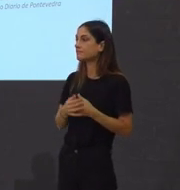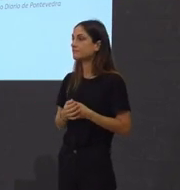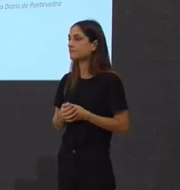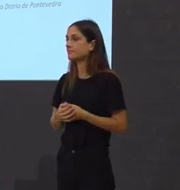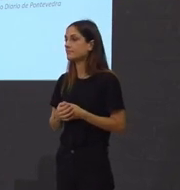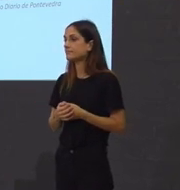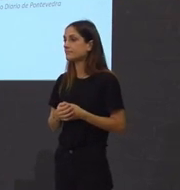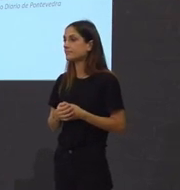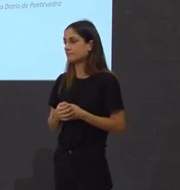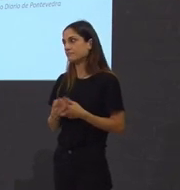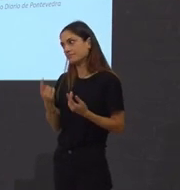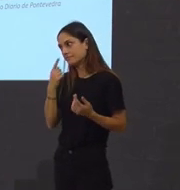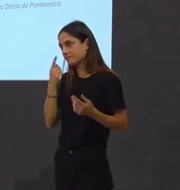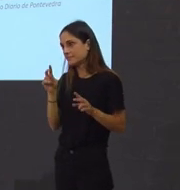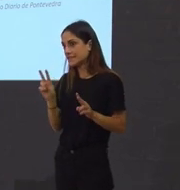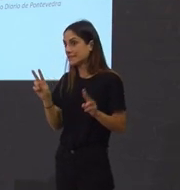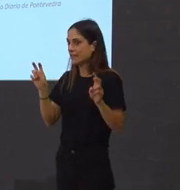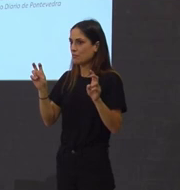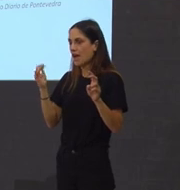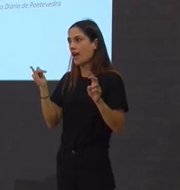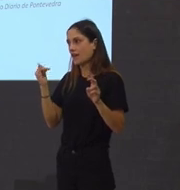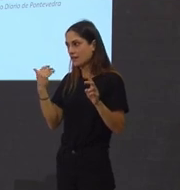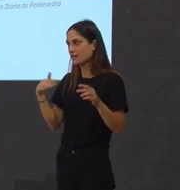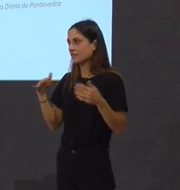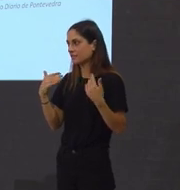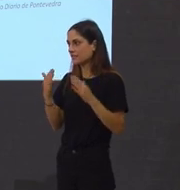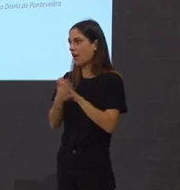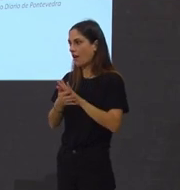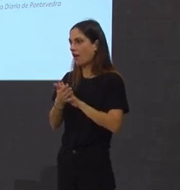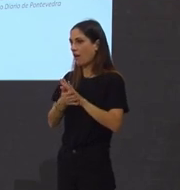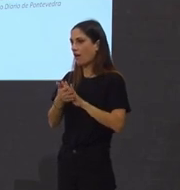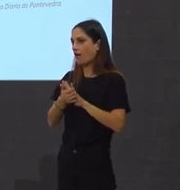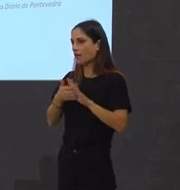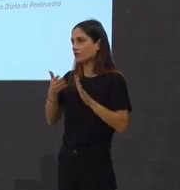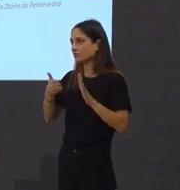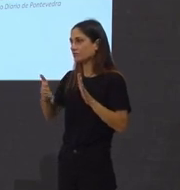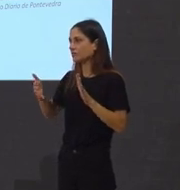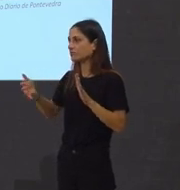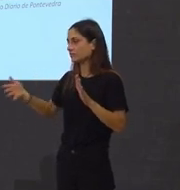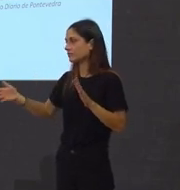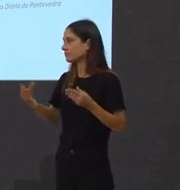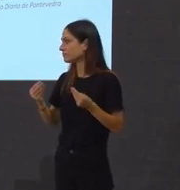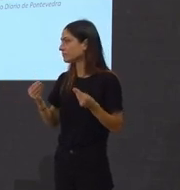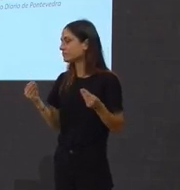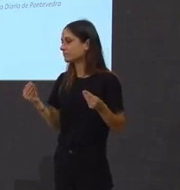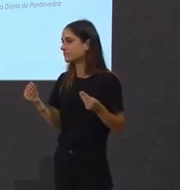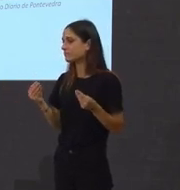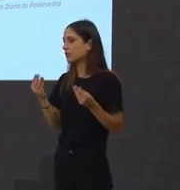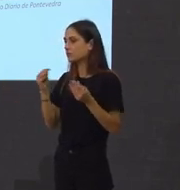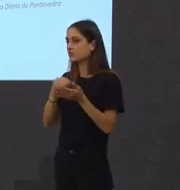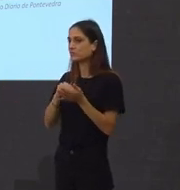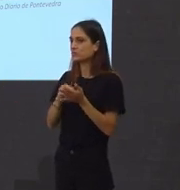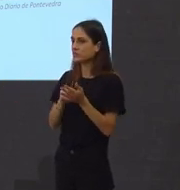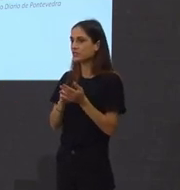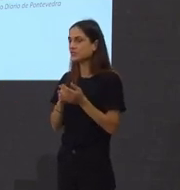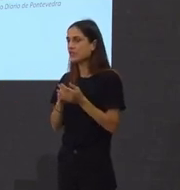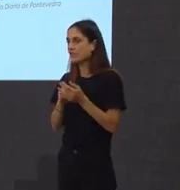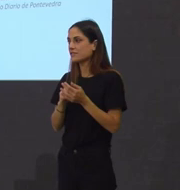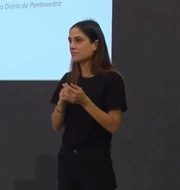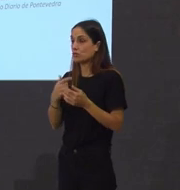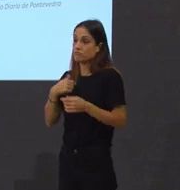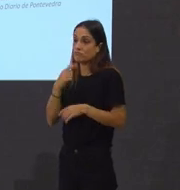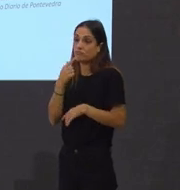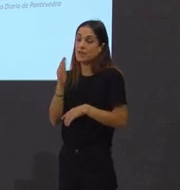como vedes, o tema ten moito de sí, porque moitas veces un, o que comentaba eu,